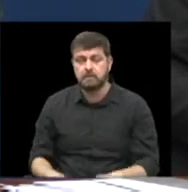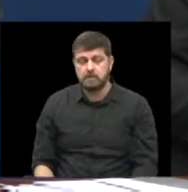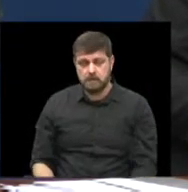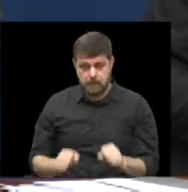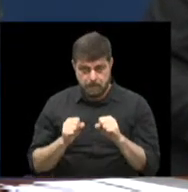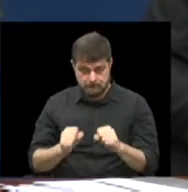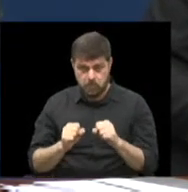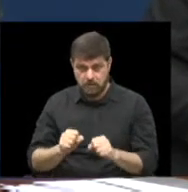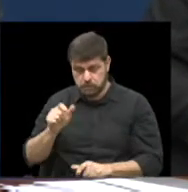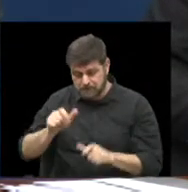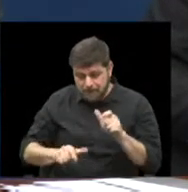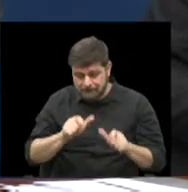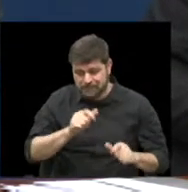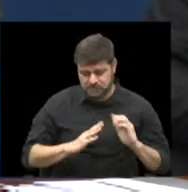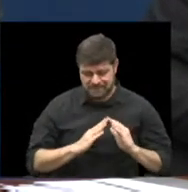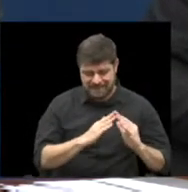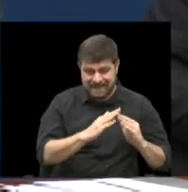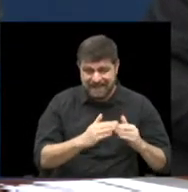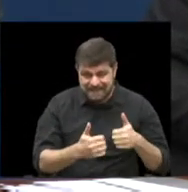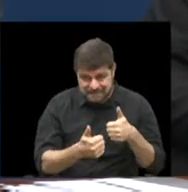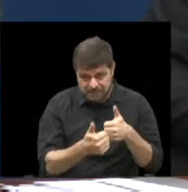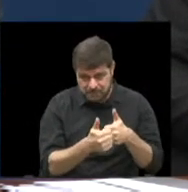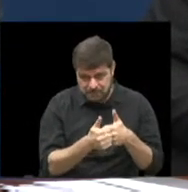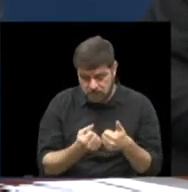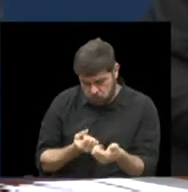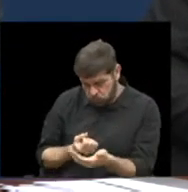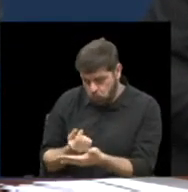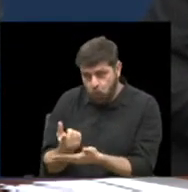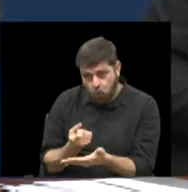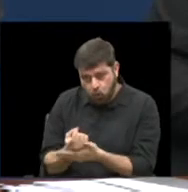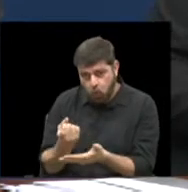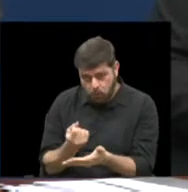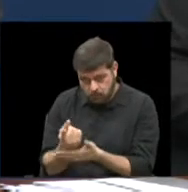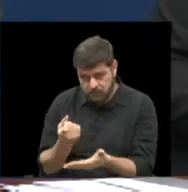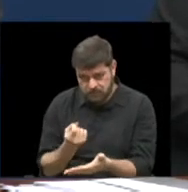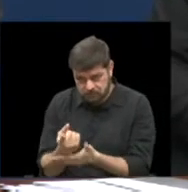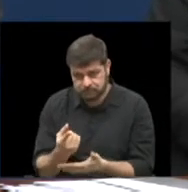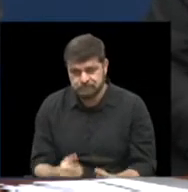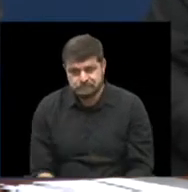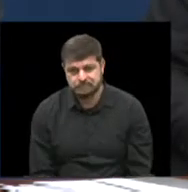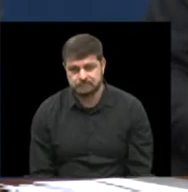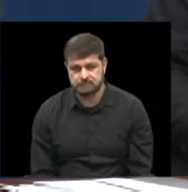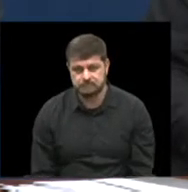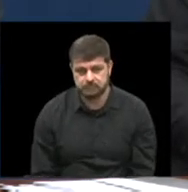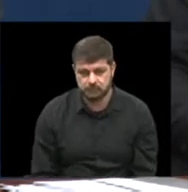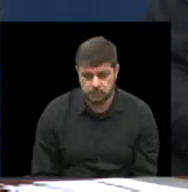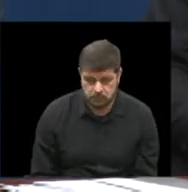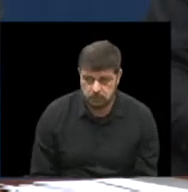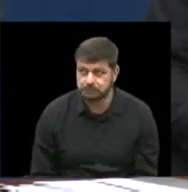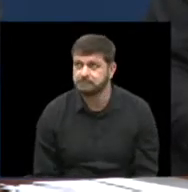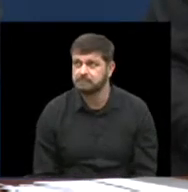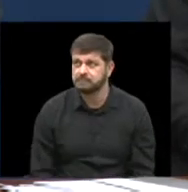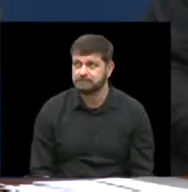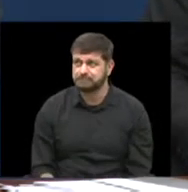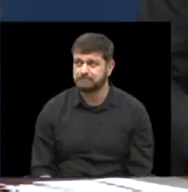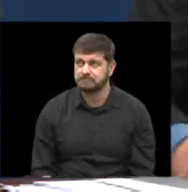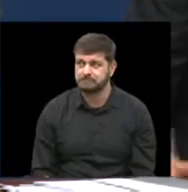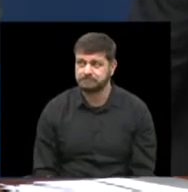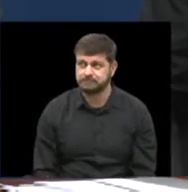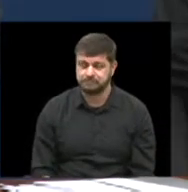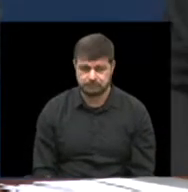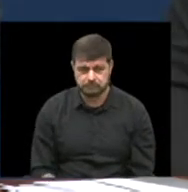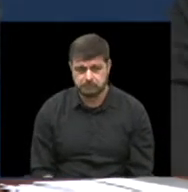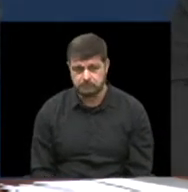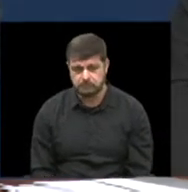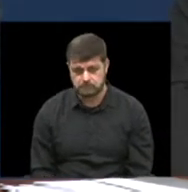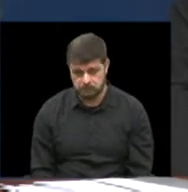dominicais áreas de propriedade da municipalidade, autoriza a venda a proprietários lindeiros, bem como autoriza a